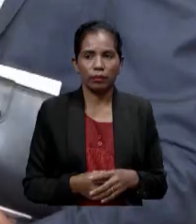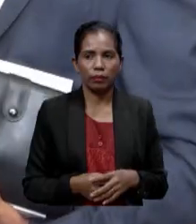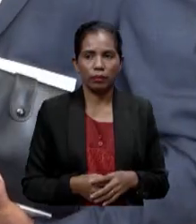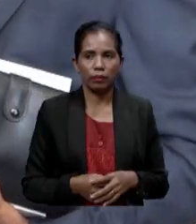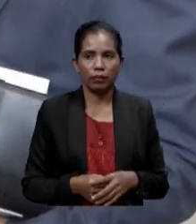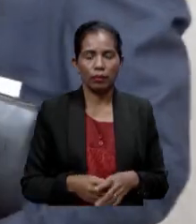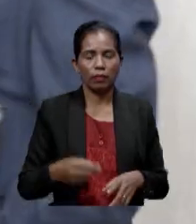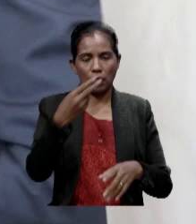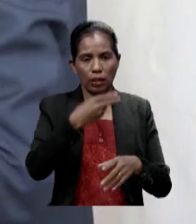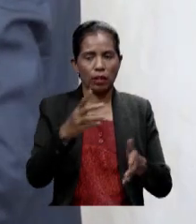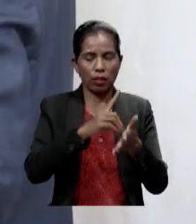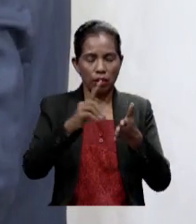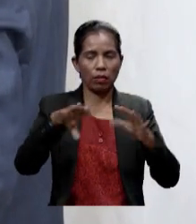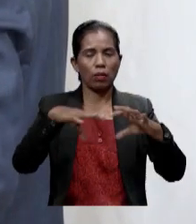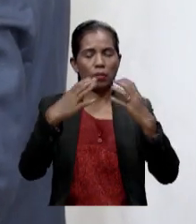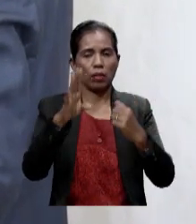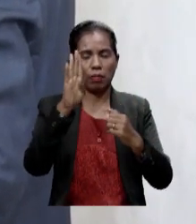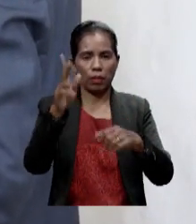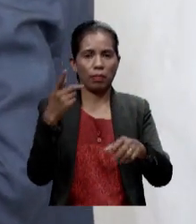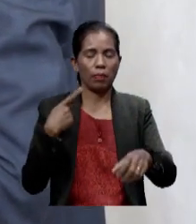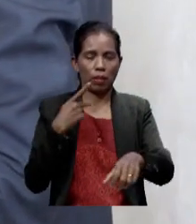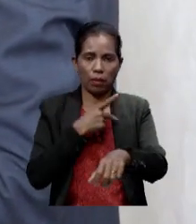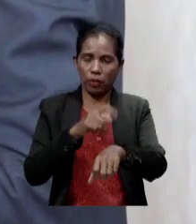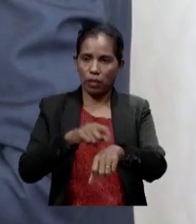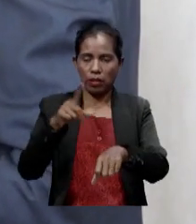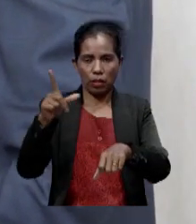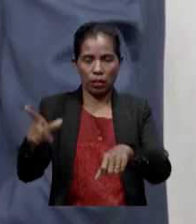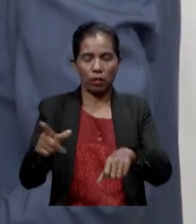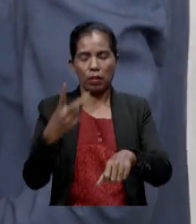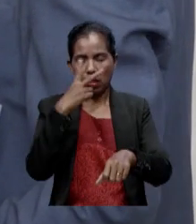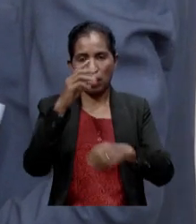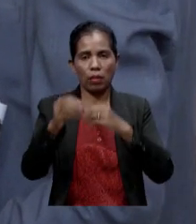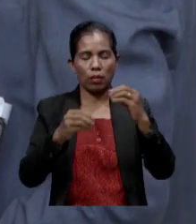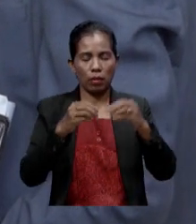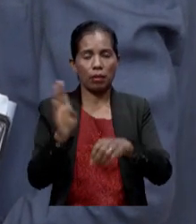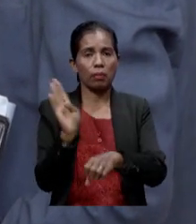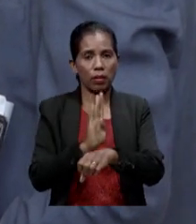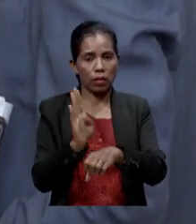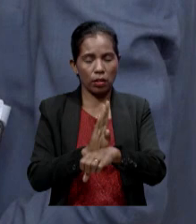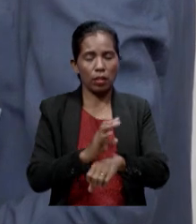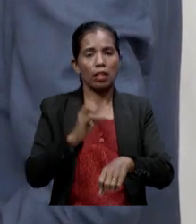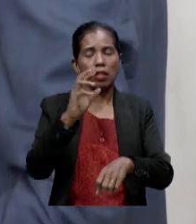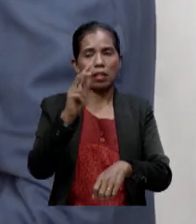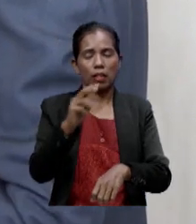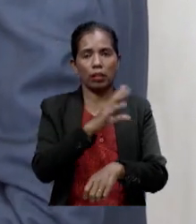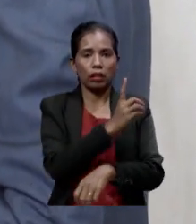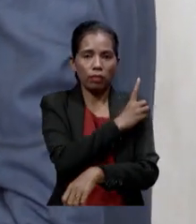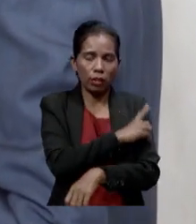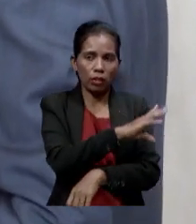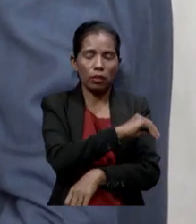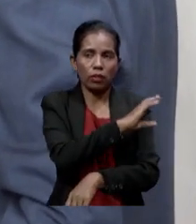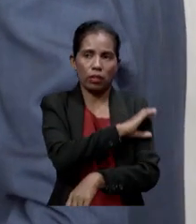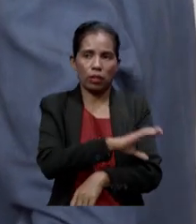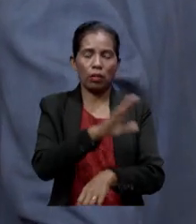E a quinta semana, né, Comissão B, Parlamento Nacional, né, trata assunto negócio estrangeiro, defesa no segurança,